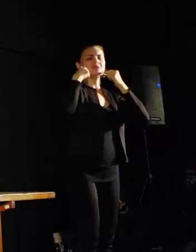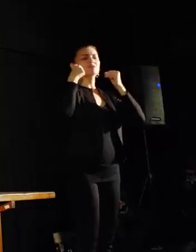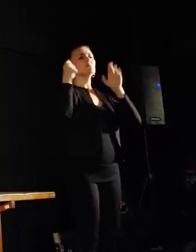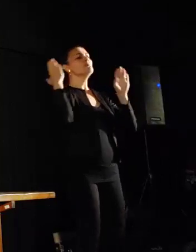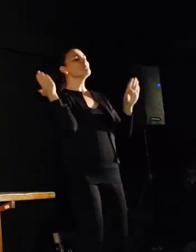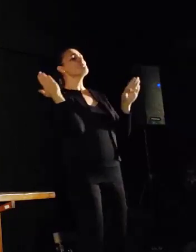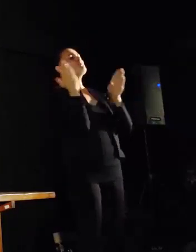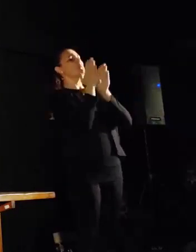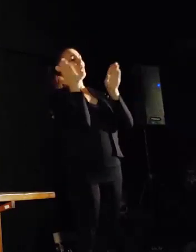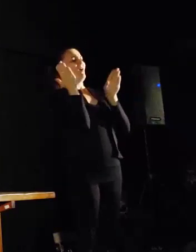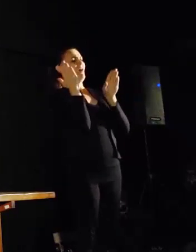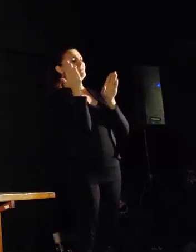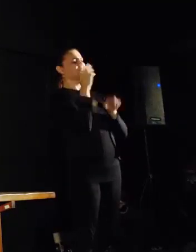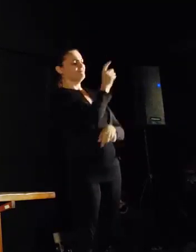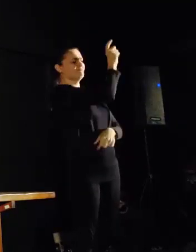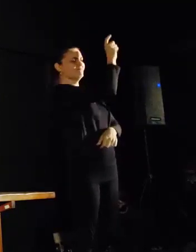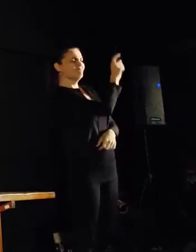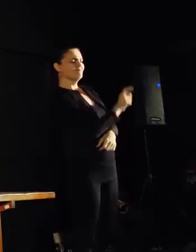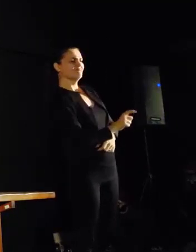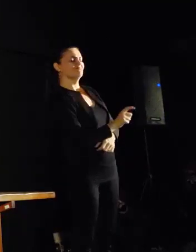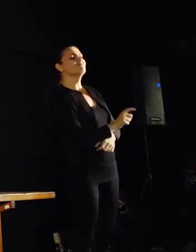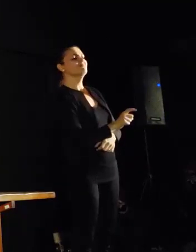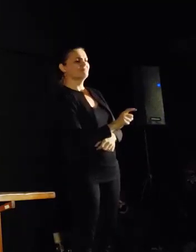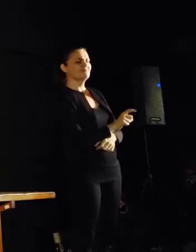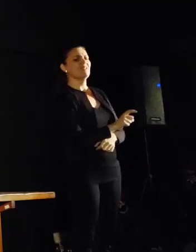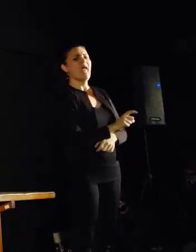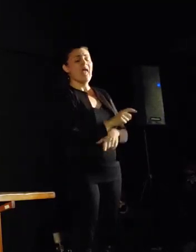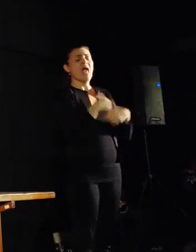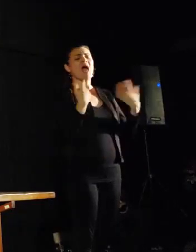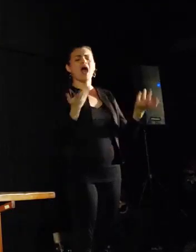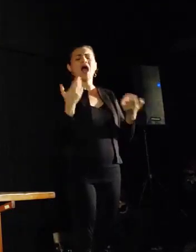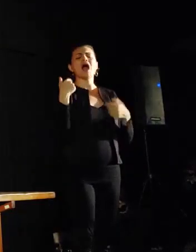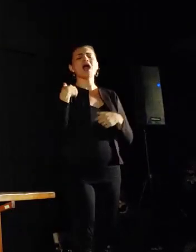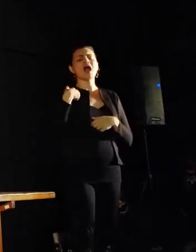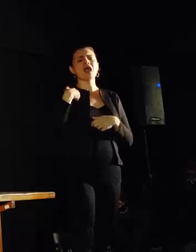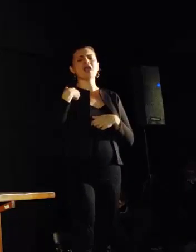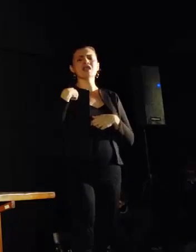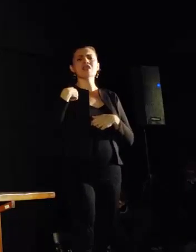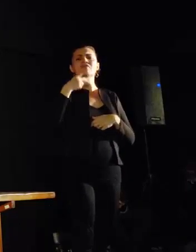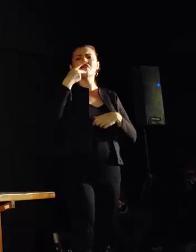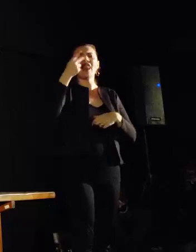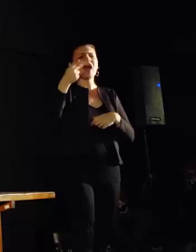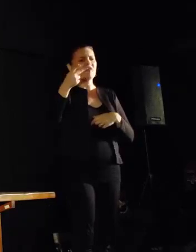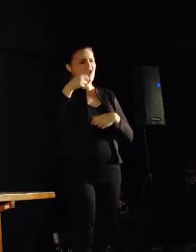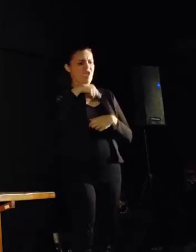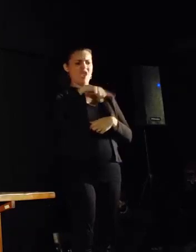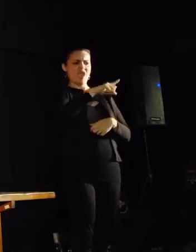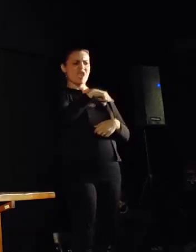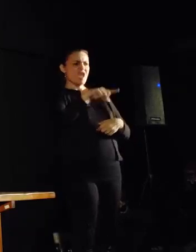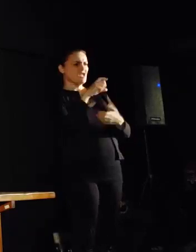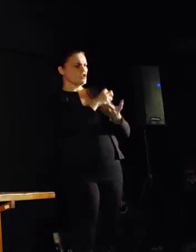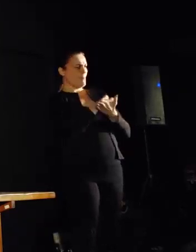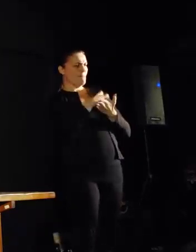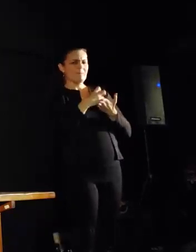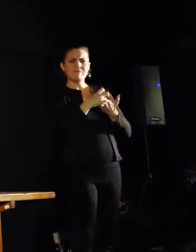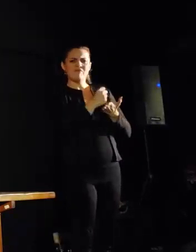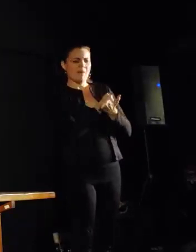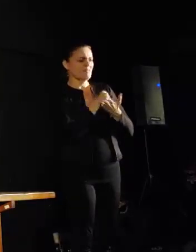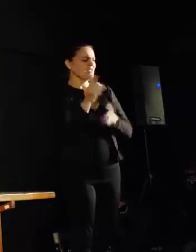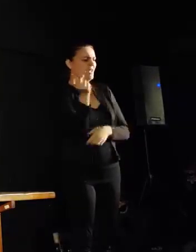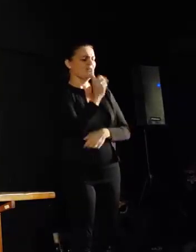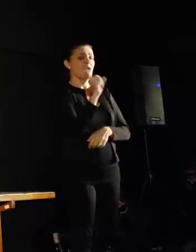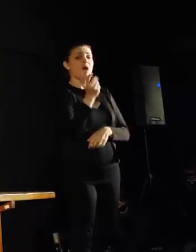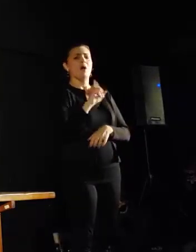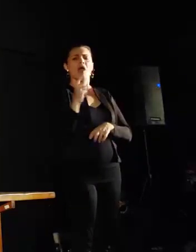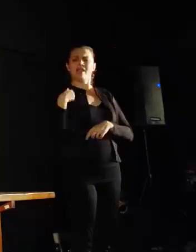eles não passarão. Eu sempre me perguntava, mas eles quem que ele está falando? A esquizofrenia, ele tem uma política